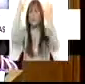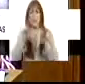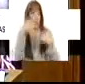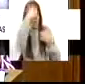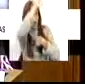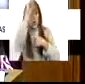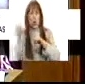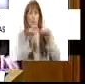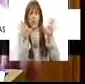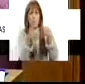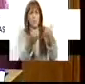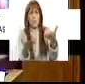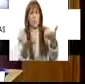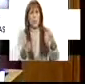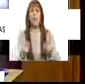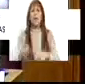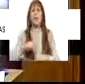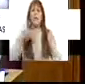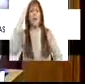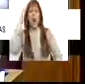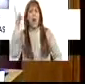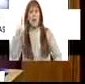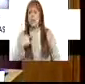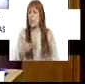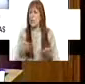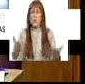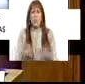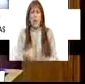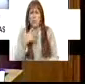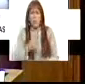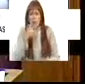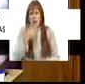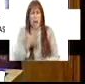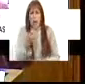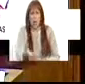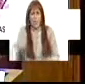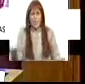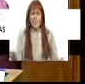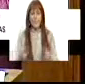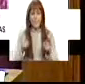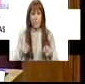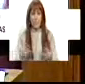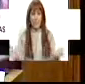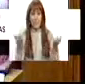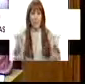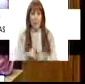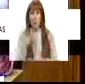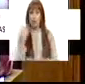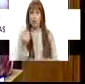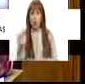largando, portanto, o transporte coletivo. O que é que os verdes consideram? Que isto é uma estratégia absolutamente errada e que incentivar